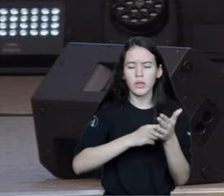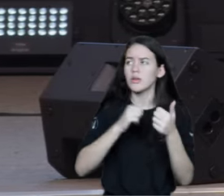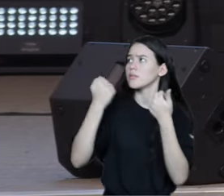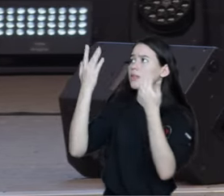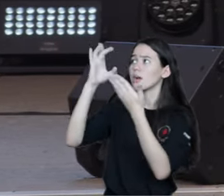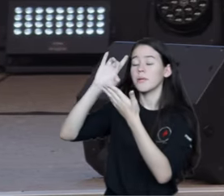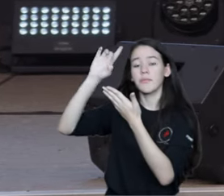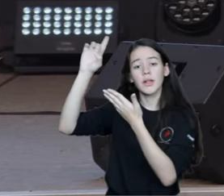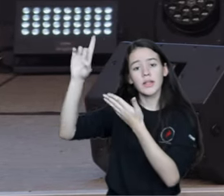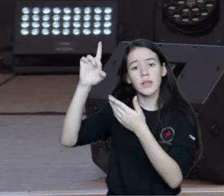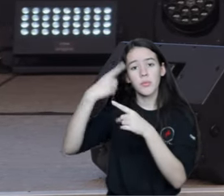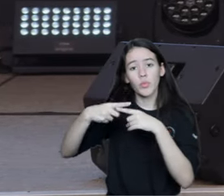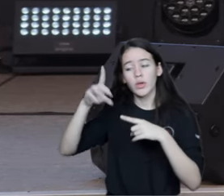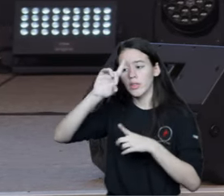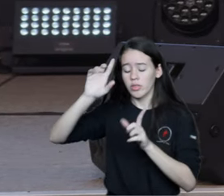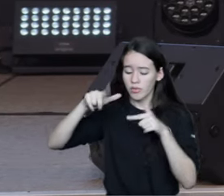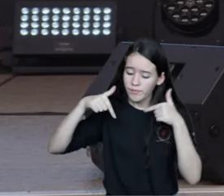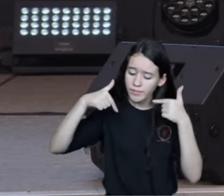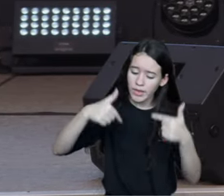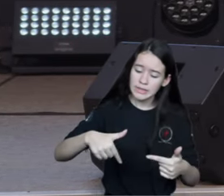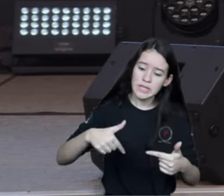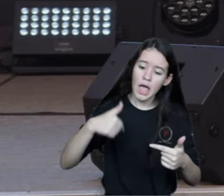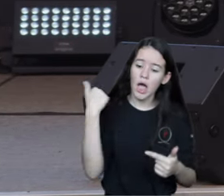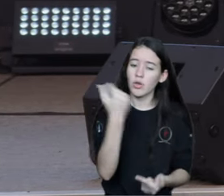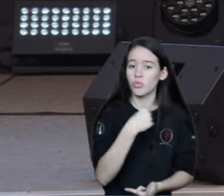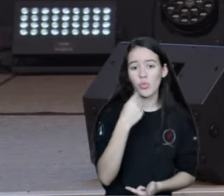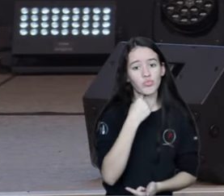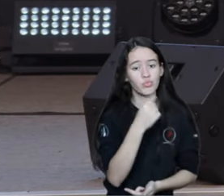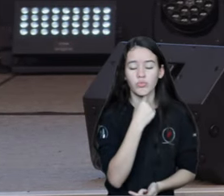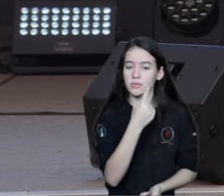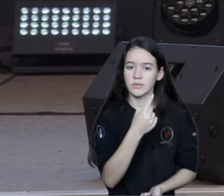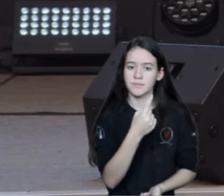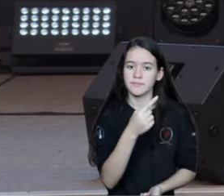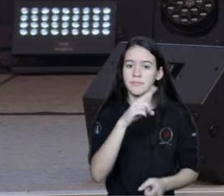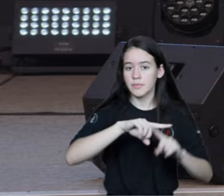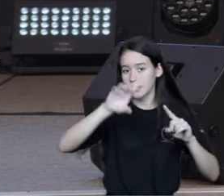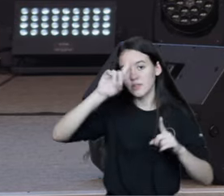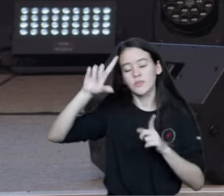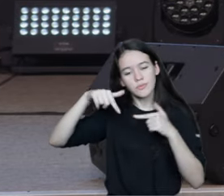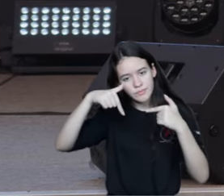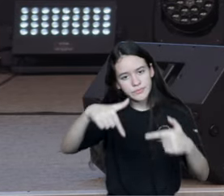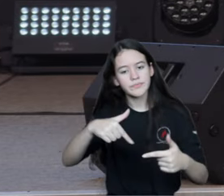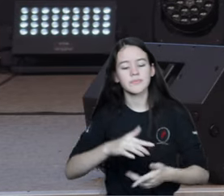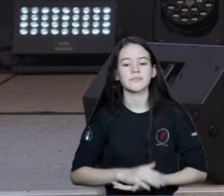passe para Deus que ele vai fazer aquilo que eu e você não podemos fazer